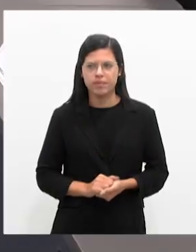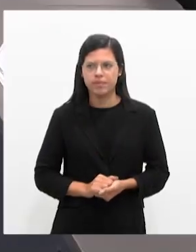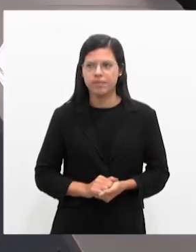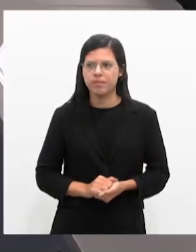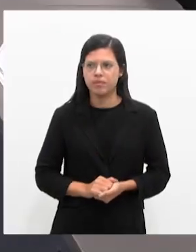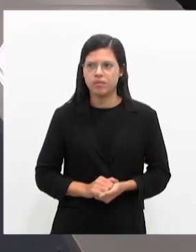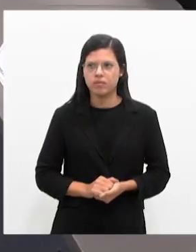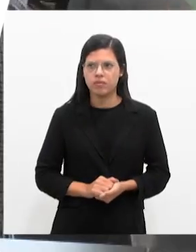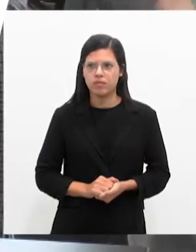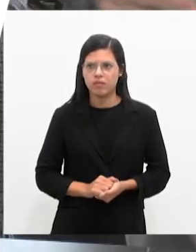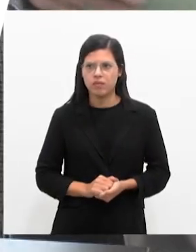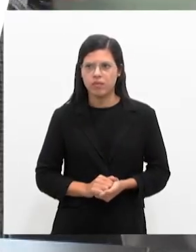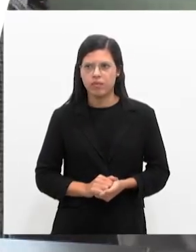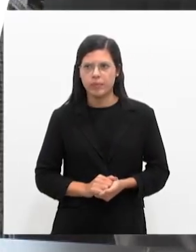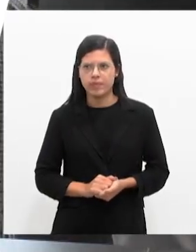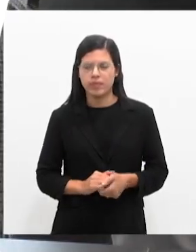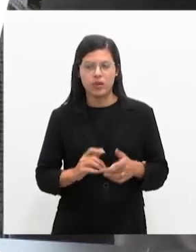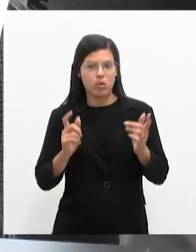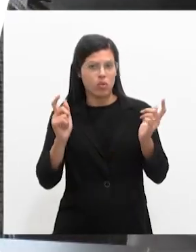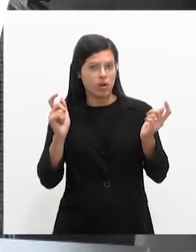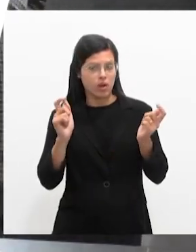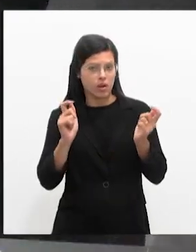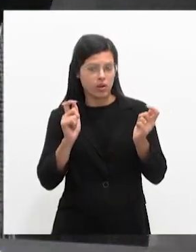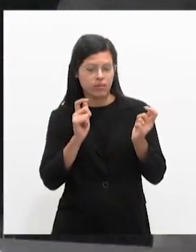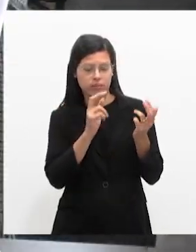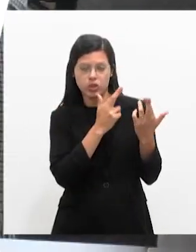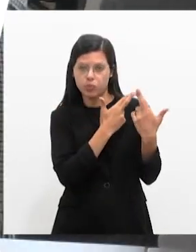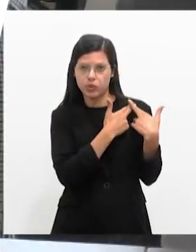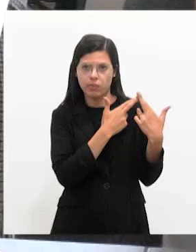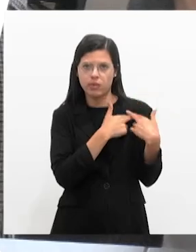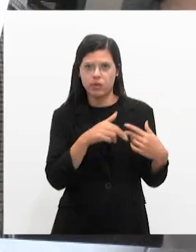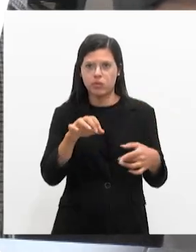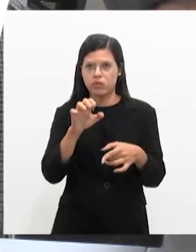É competência dos estados e municípios